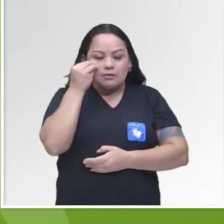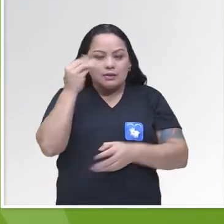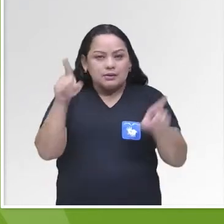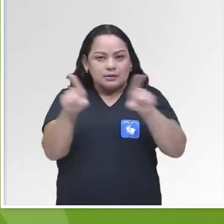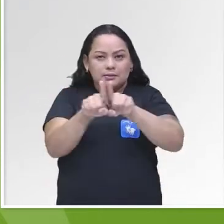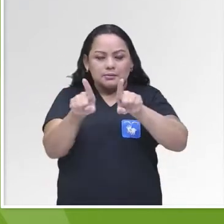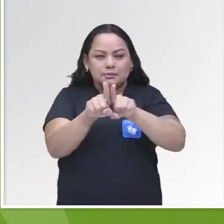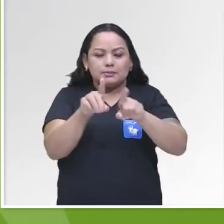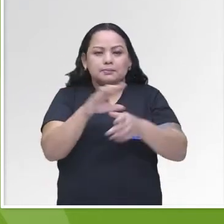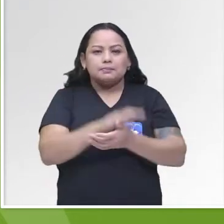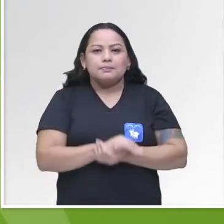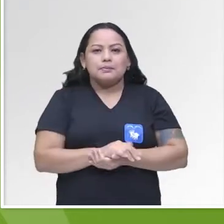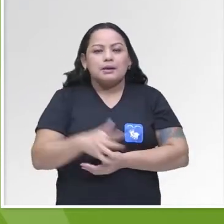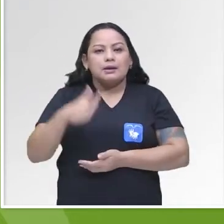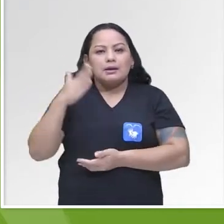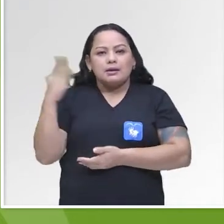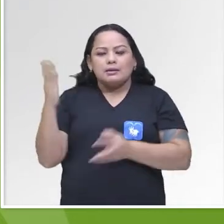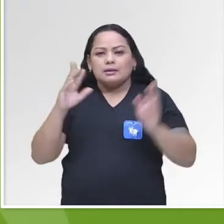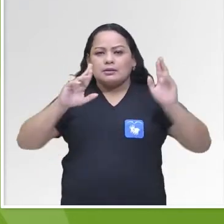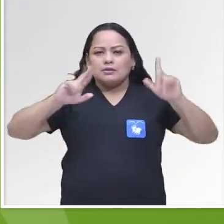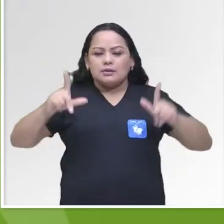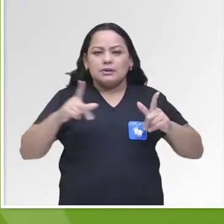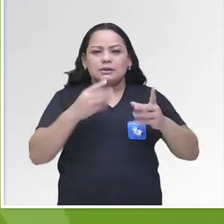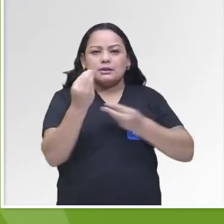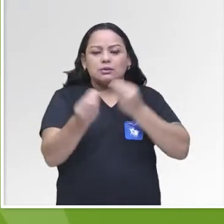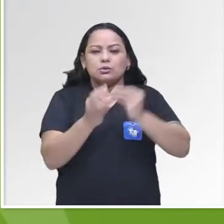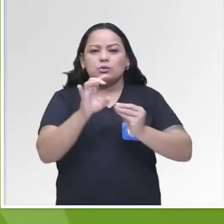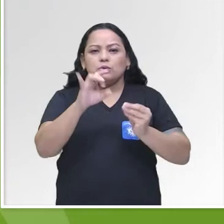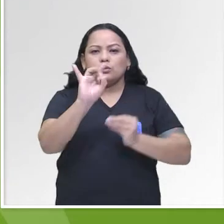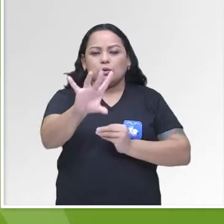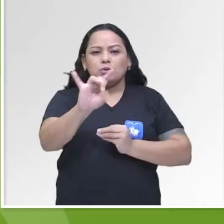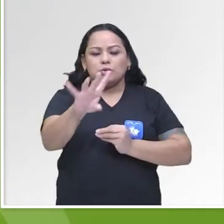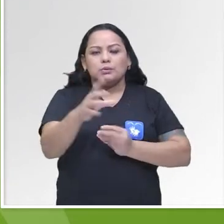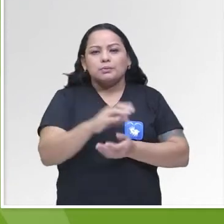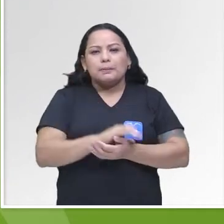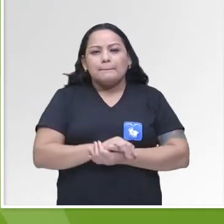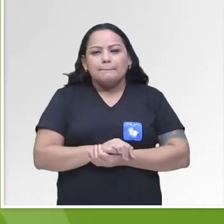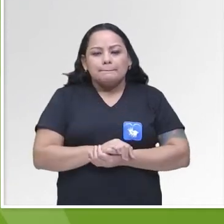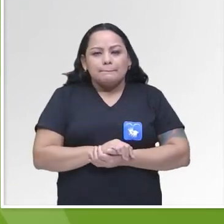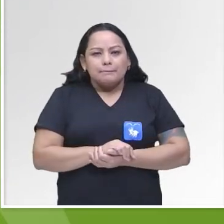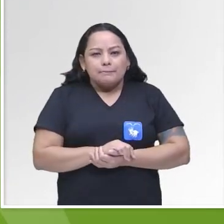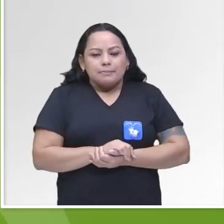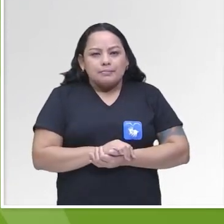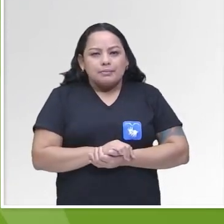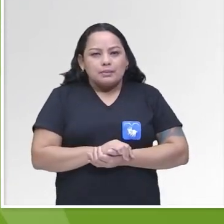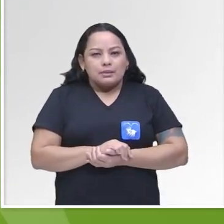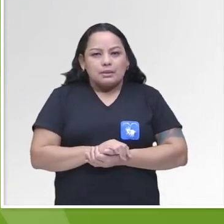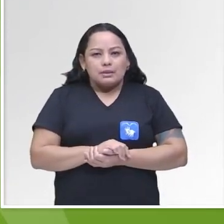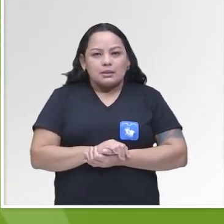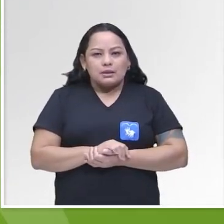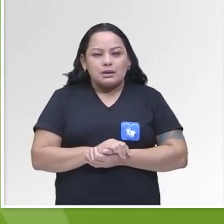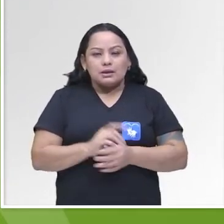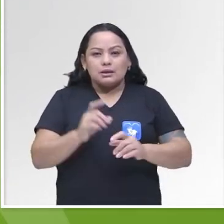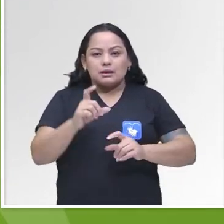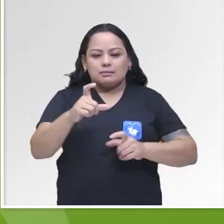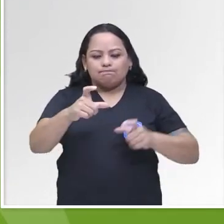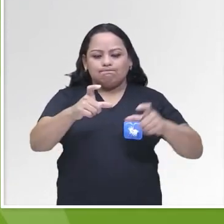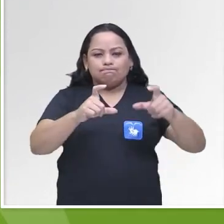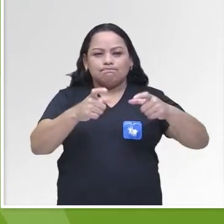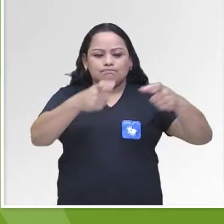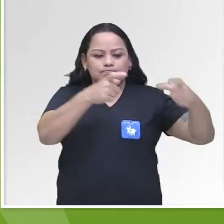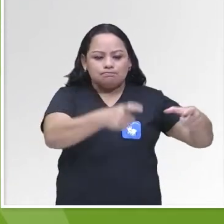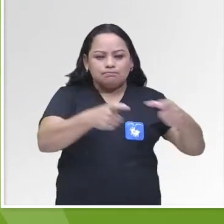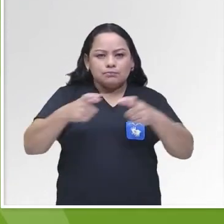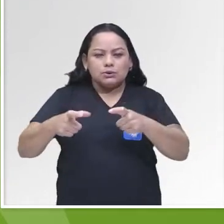também que essa diferença foi apenas, na posição